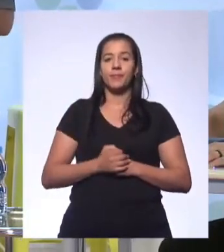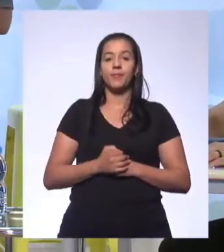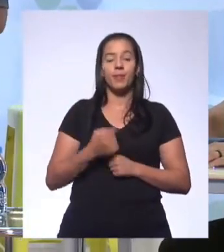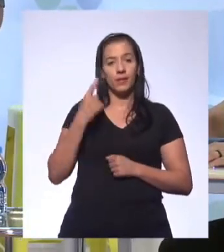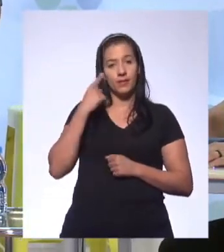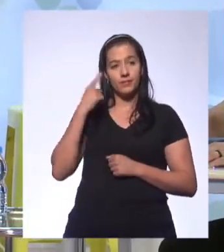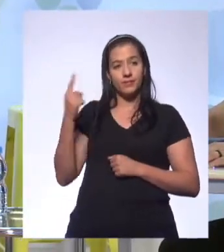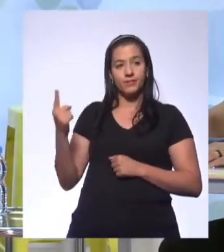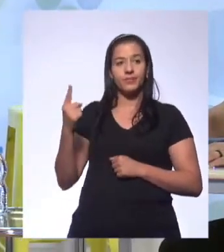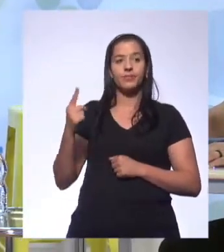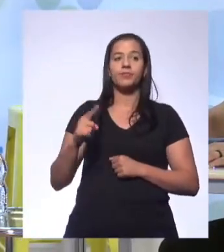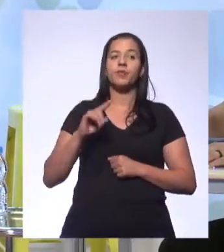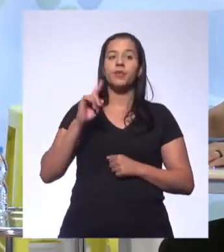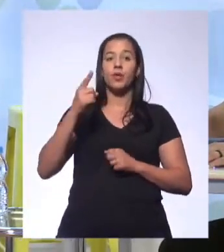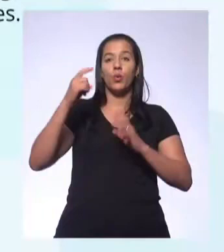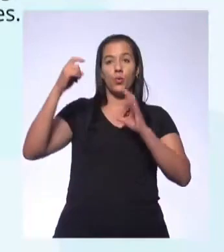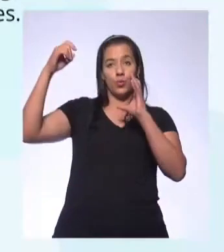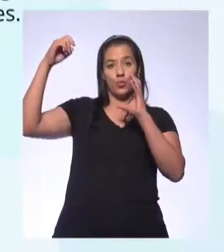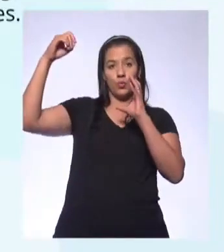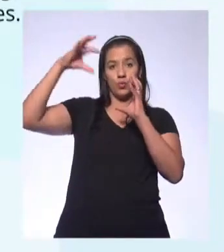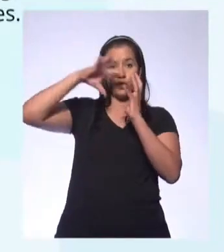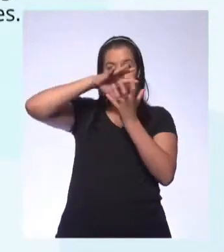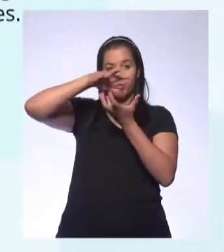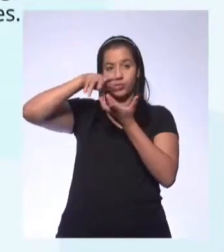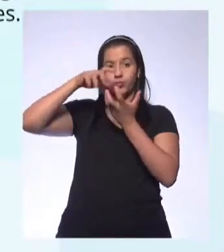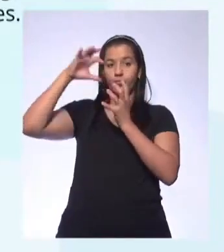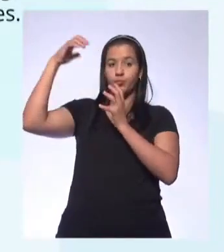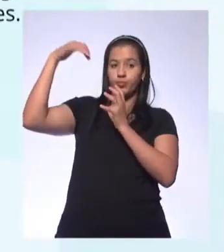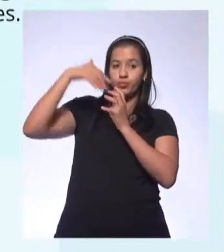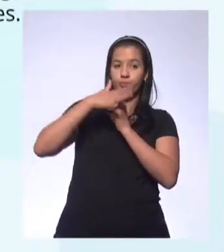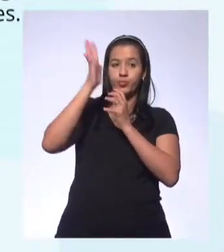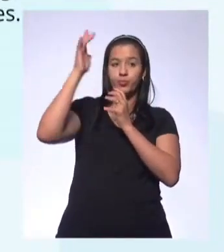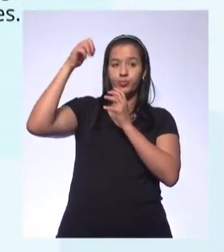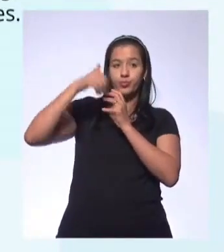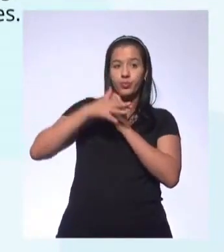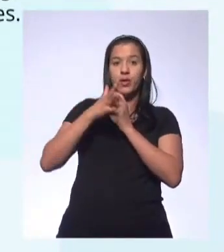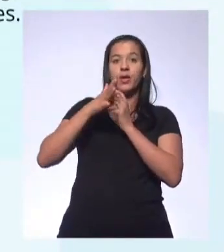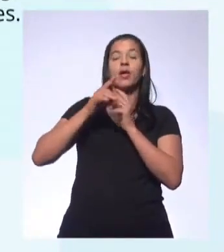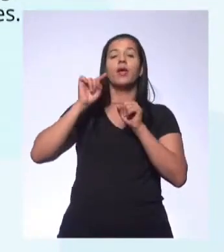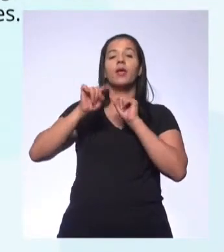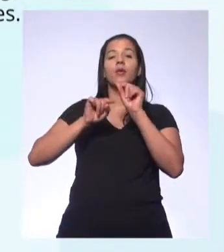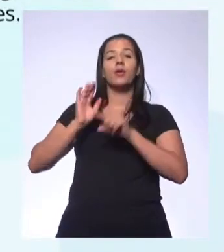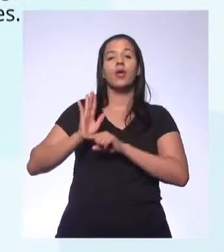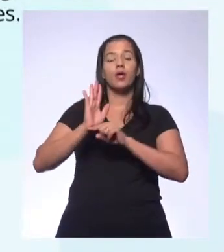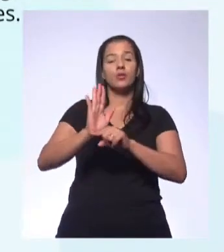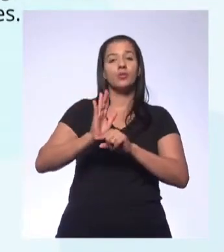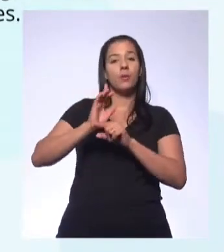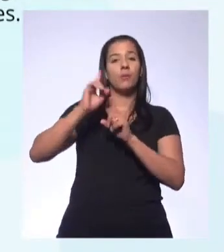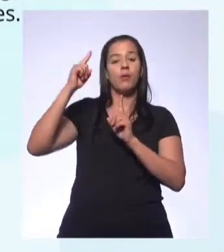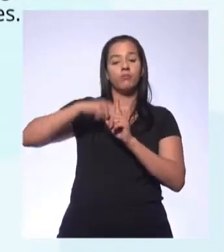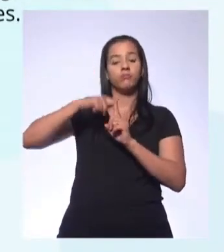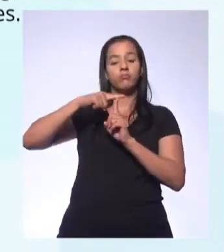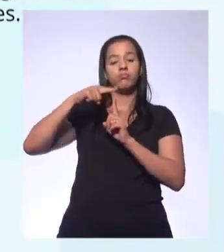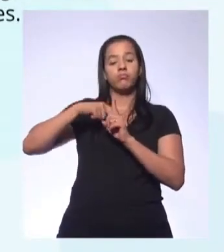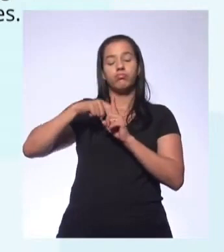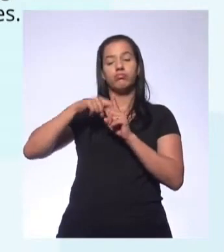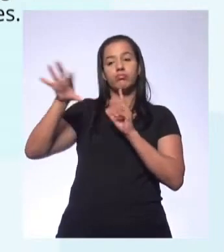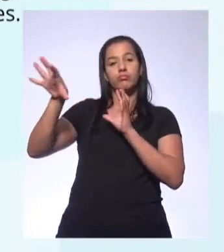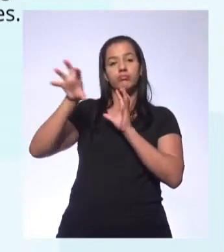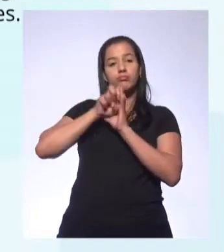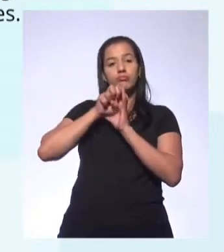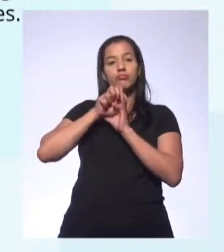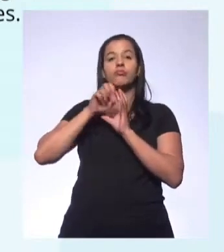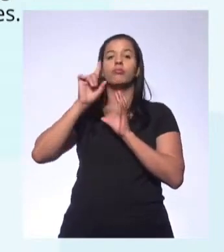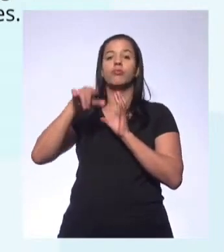Resolução: efeito estufa é a capacidade da atmosfera de reter calor. Os gases são capazes de reter o calor do